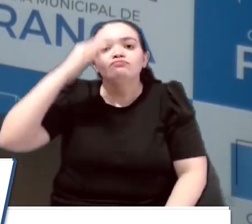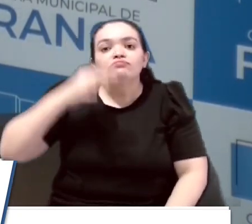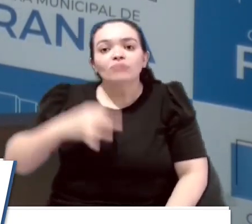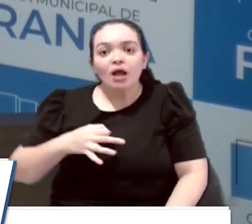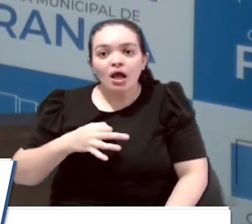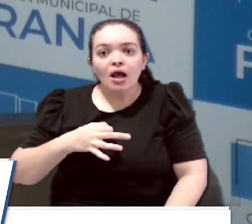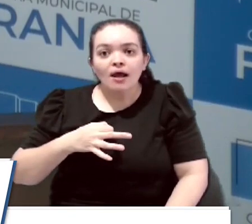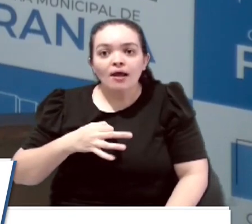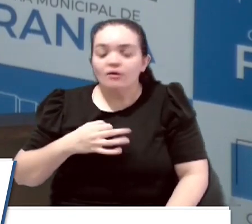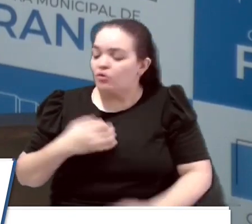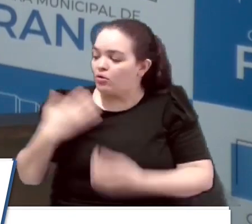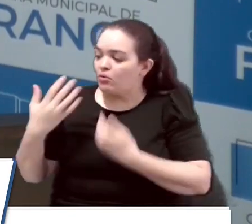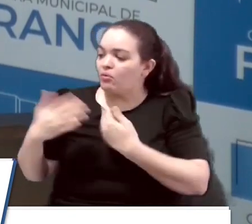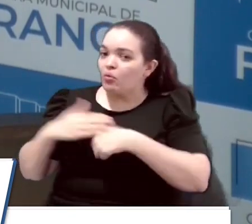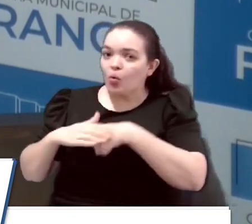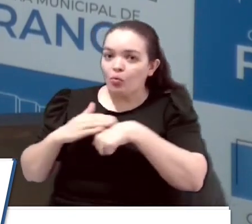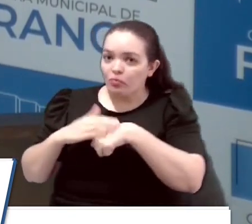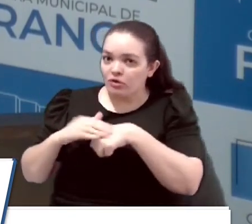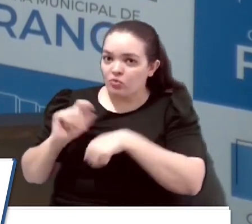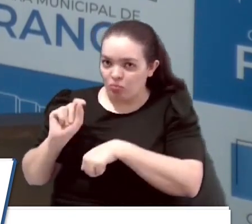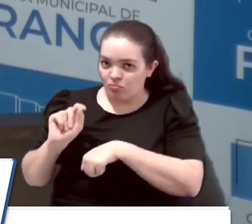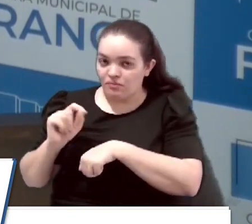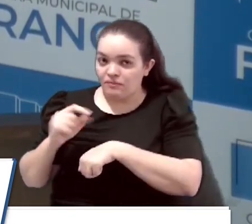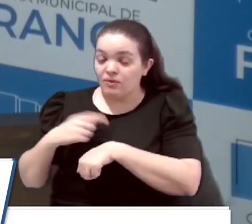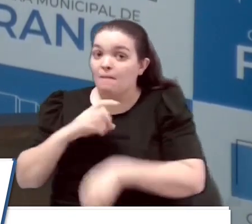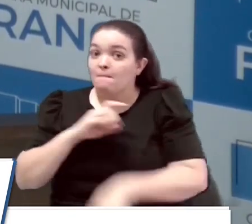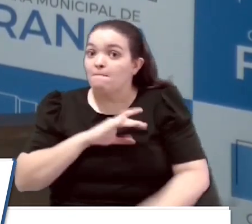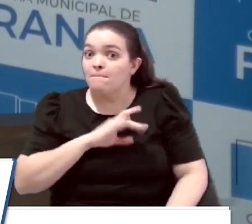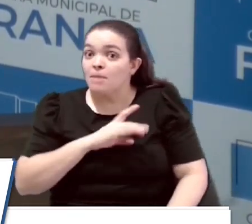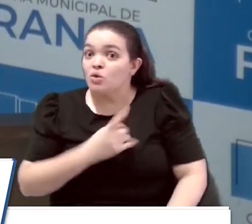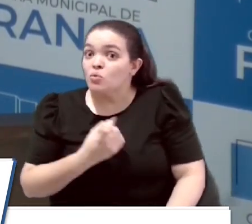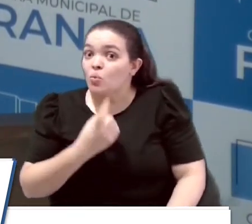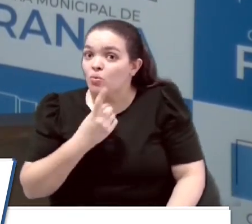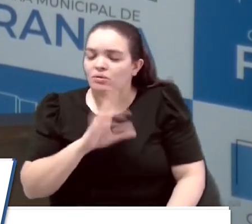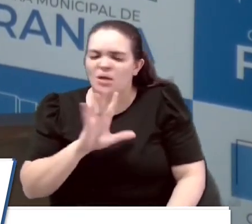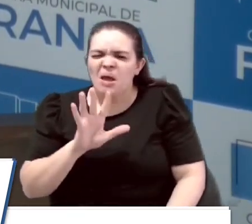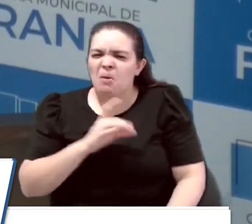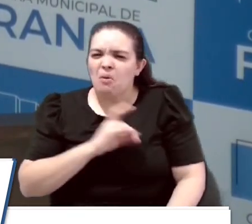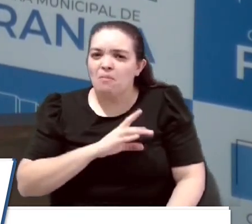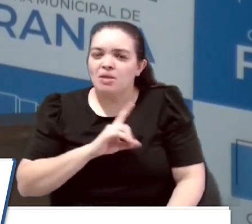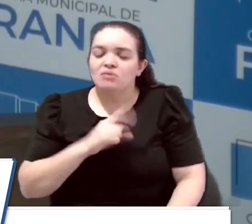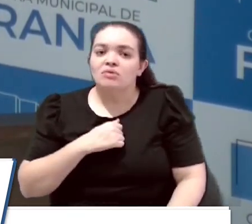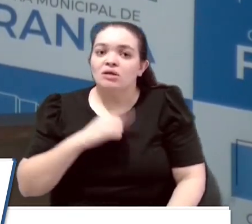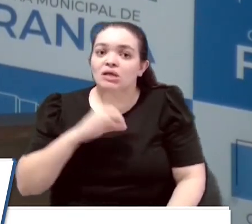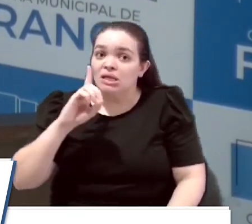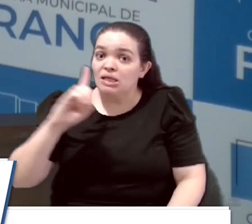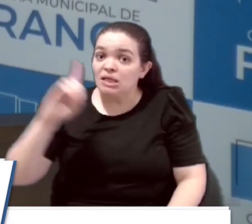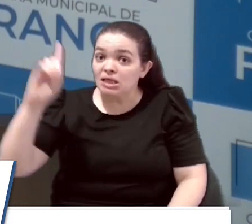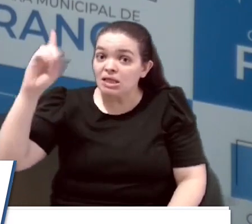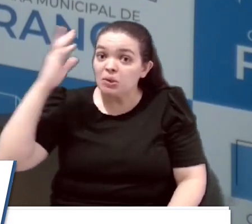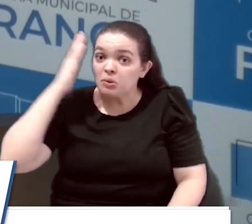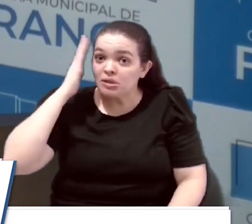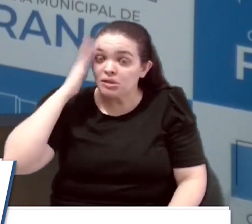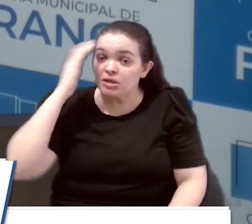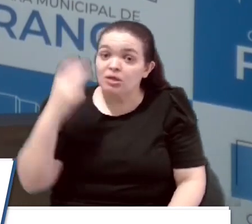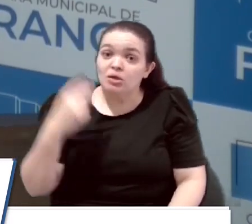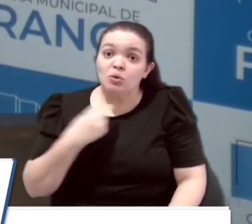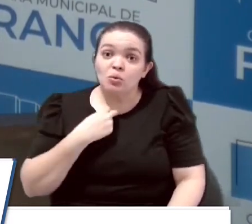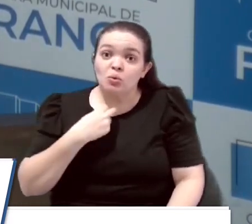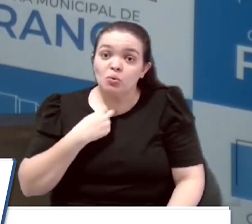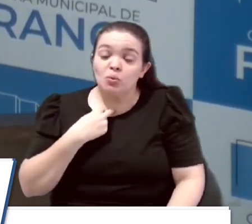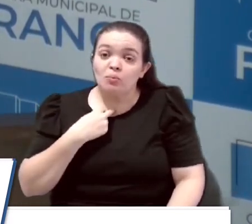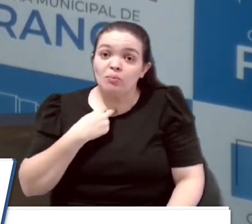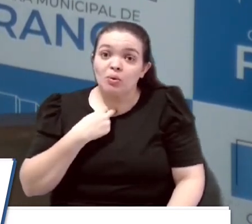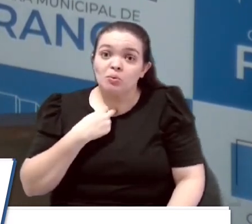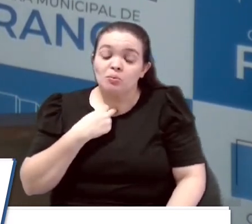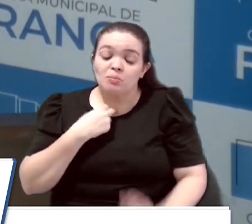as pessoas, eu só tenho medo de uma coisa, não é nem medo. É o dia que Deus entender que eu não posso mais ficar aqui na terra, Ele é